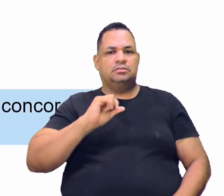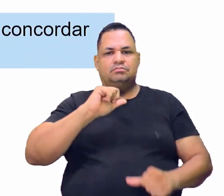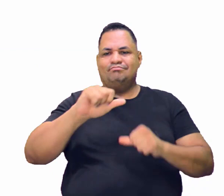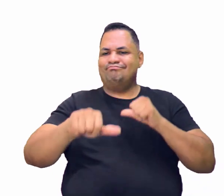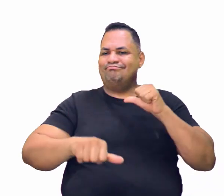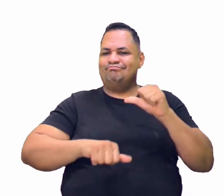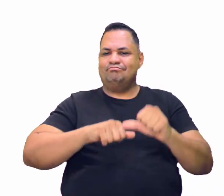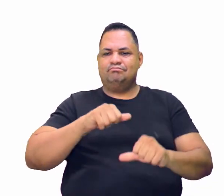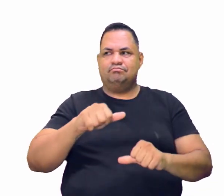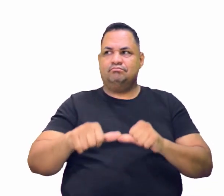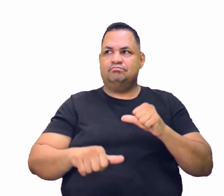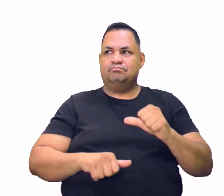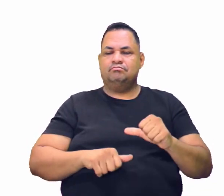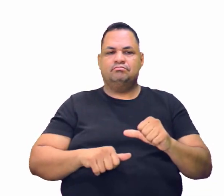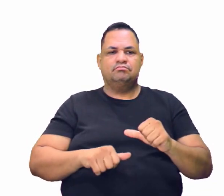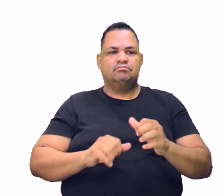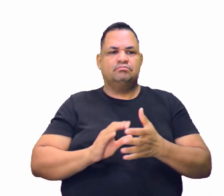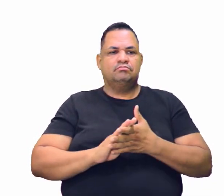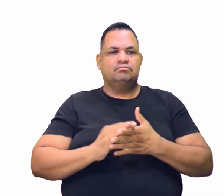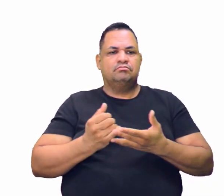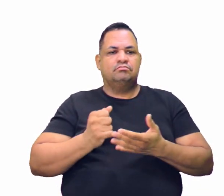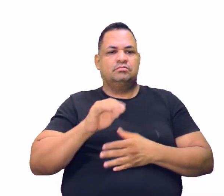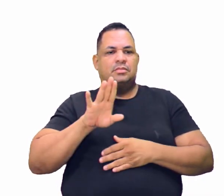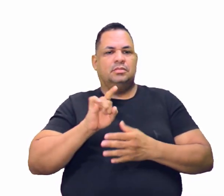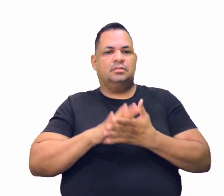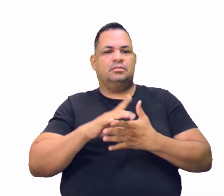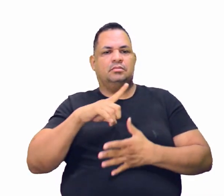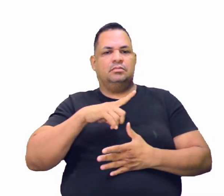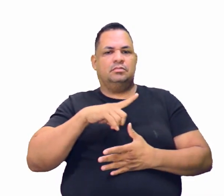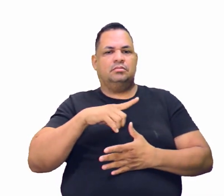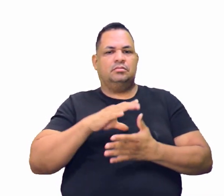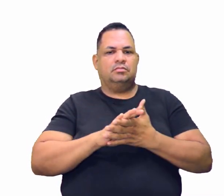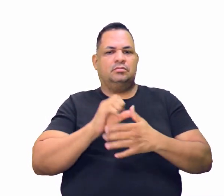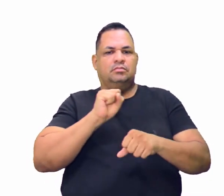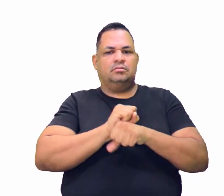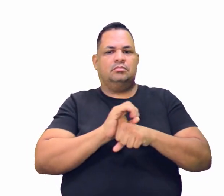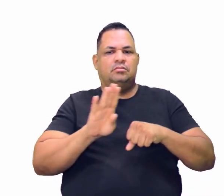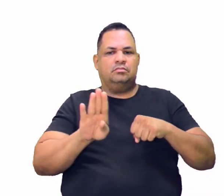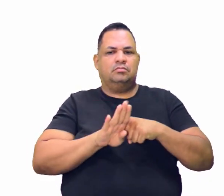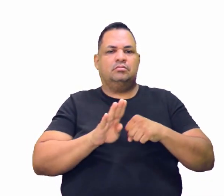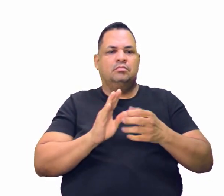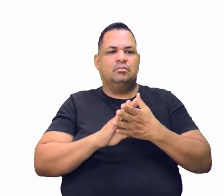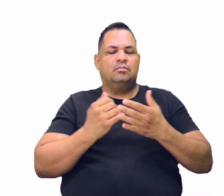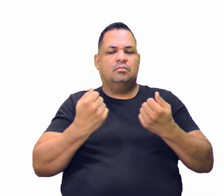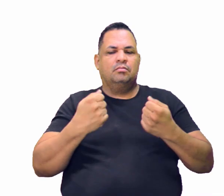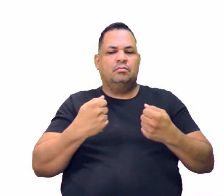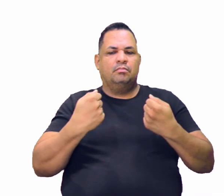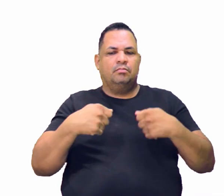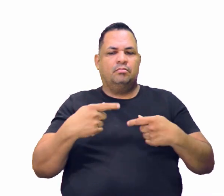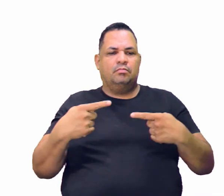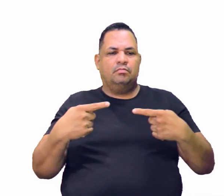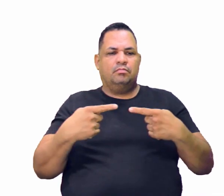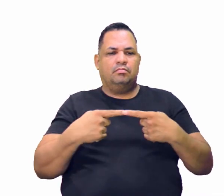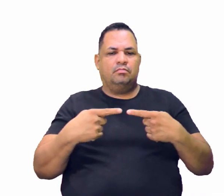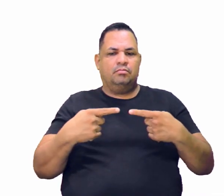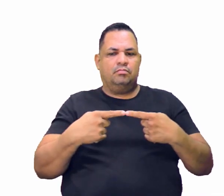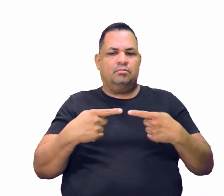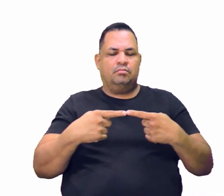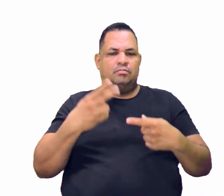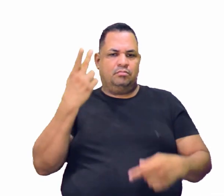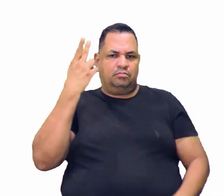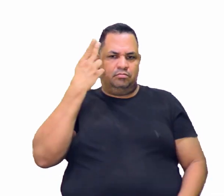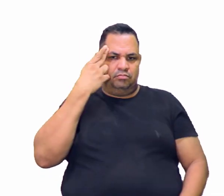Invariável. Se alerta tiver acepção de substantivo, deverá concordar